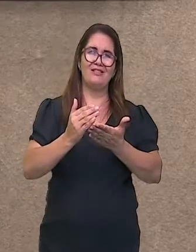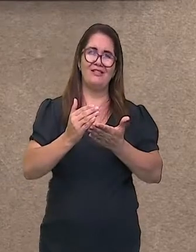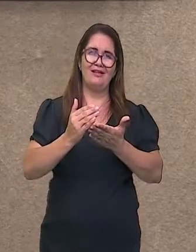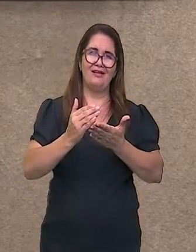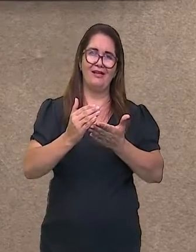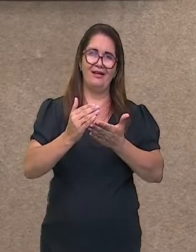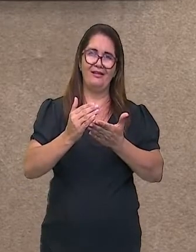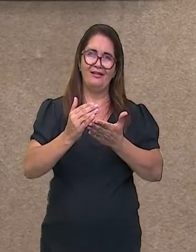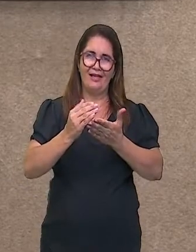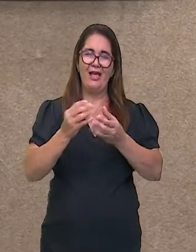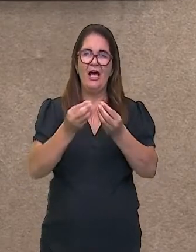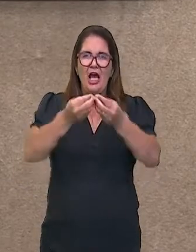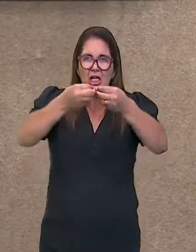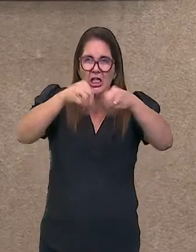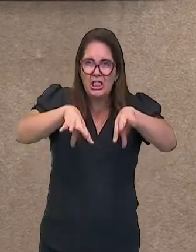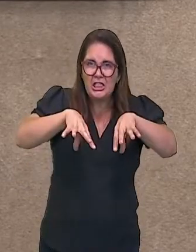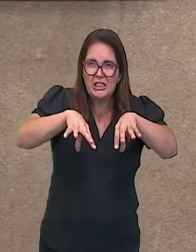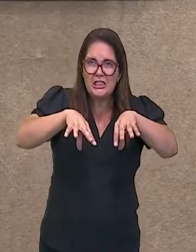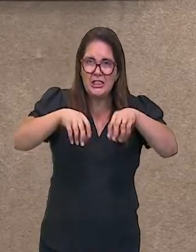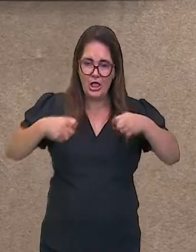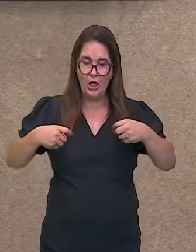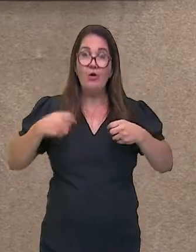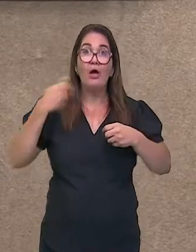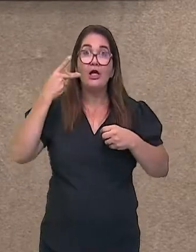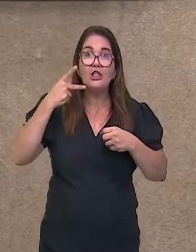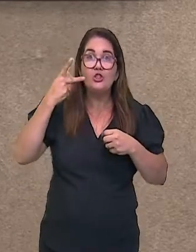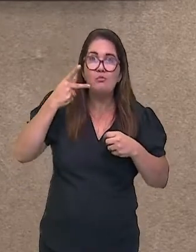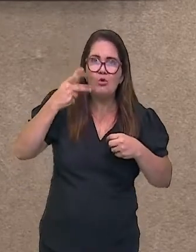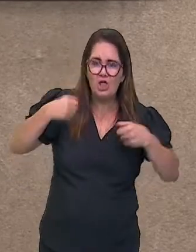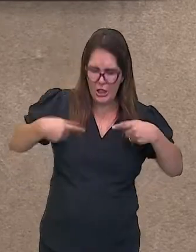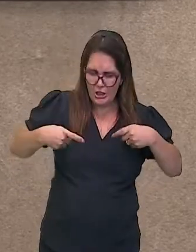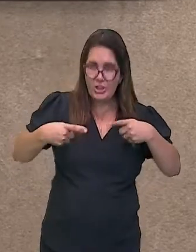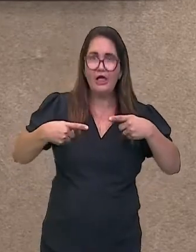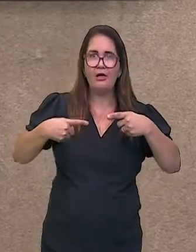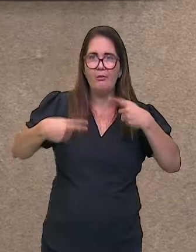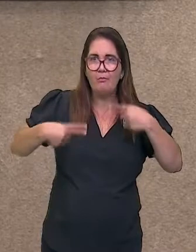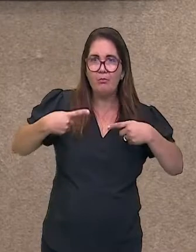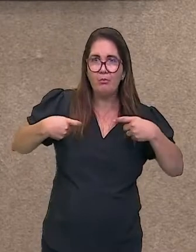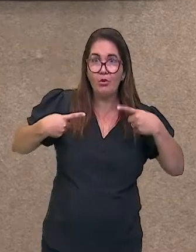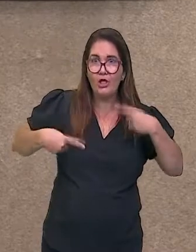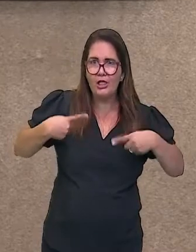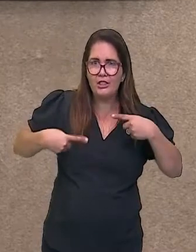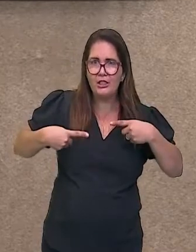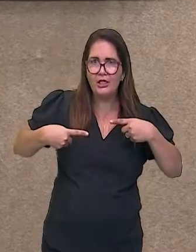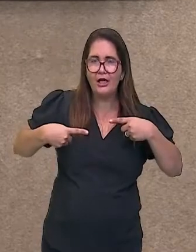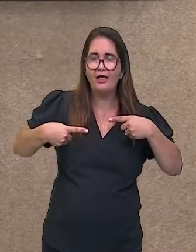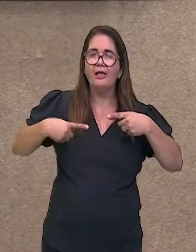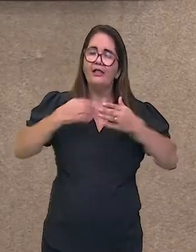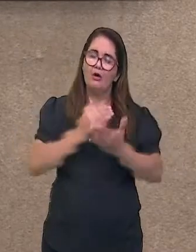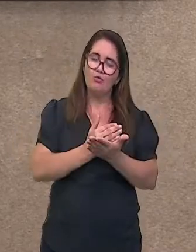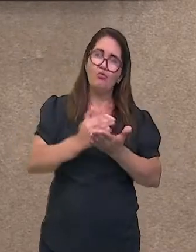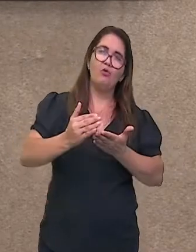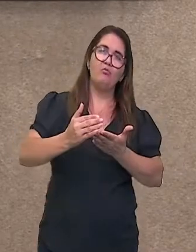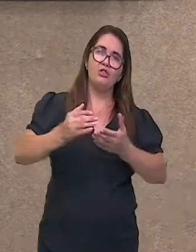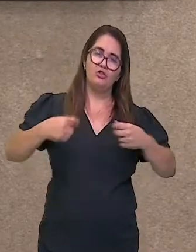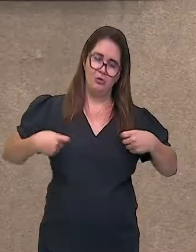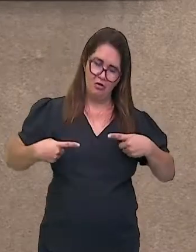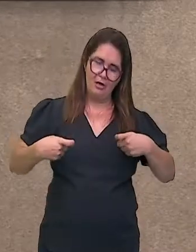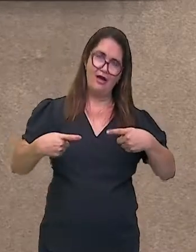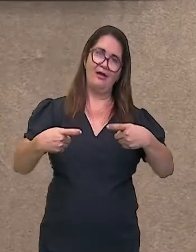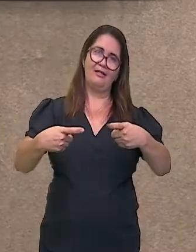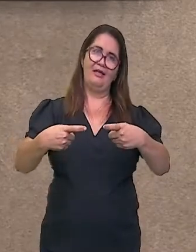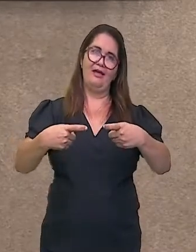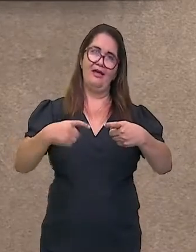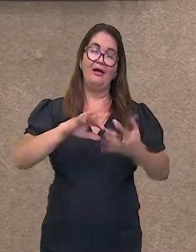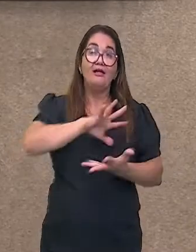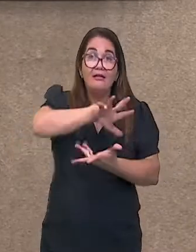política gravíssima que ficou conhecida como a crise de julho. Como não houve saída diplomática para a crise,